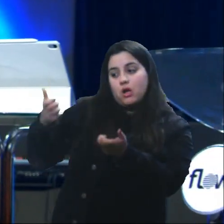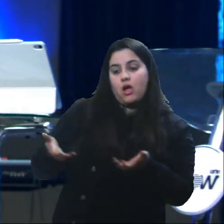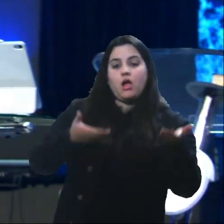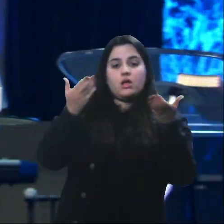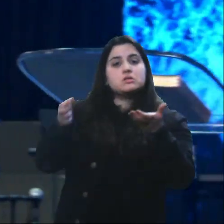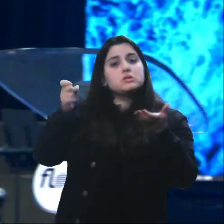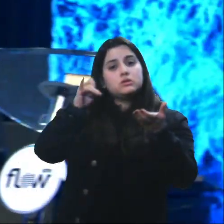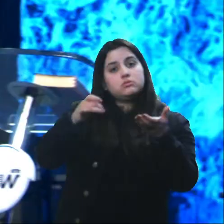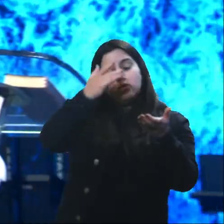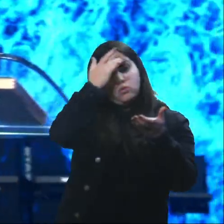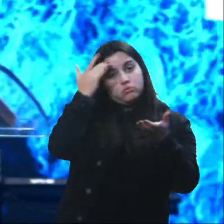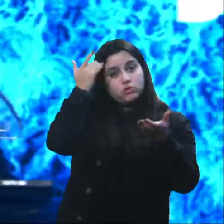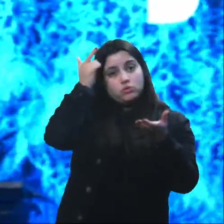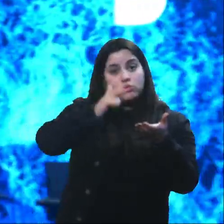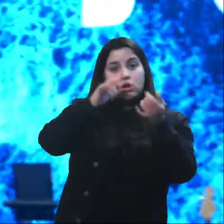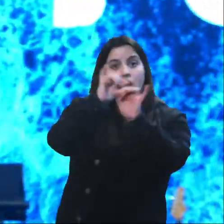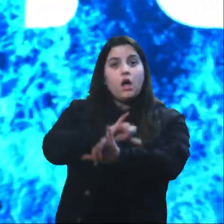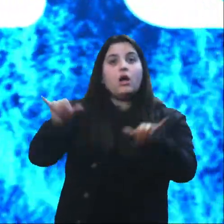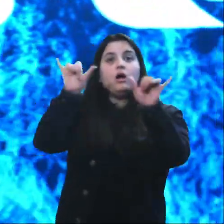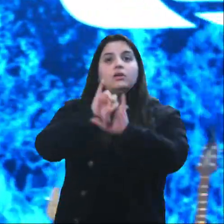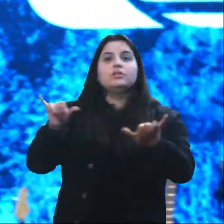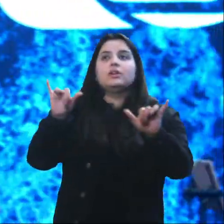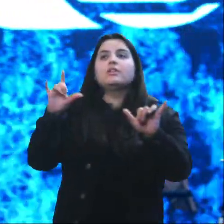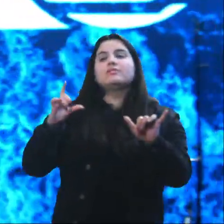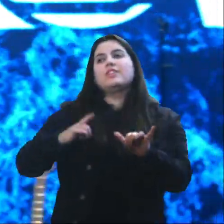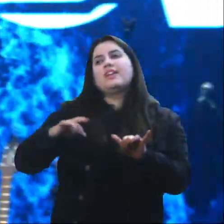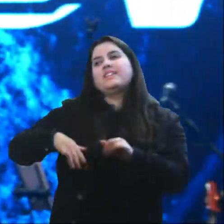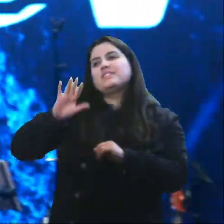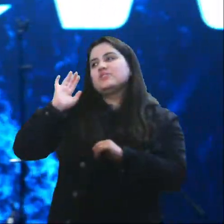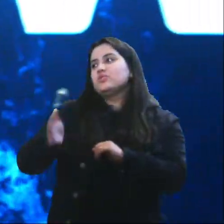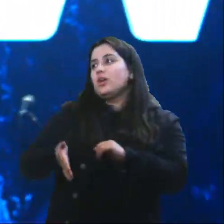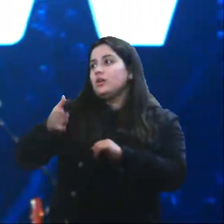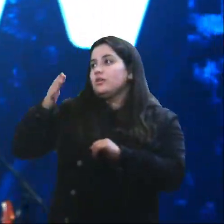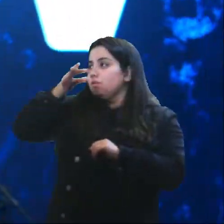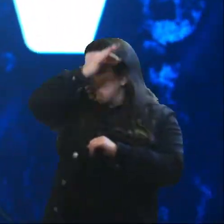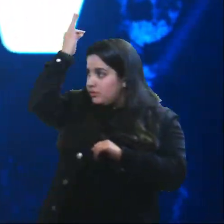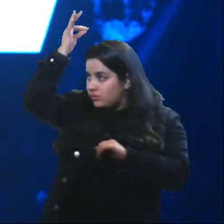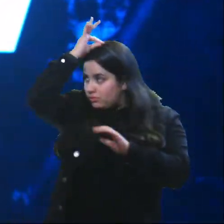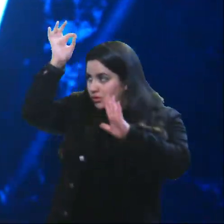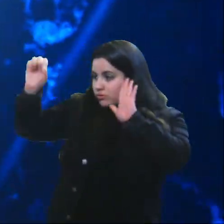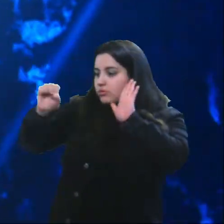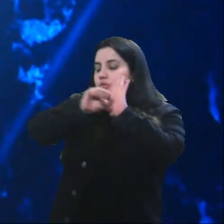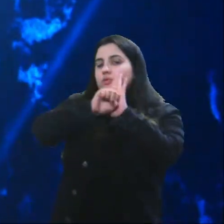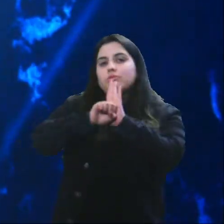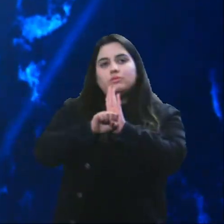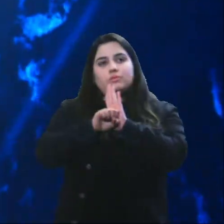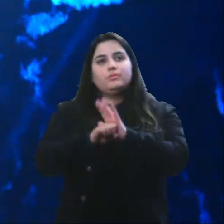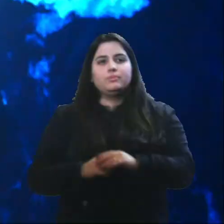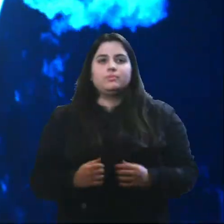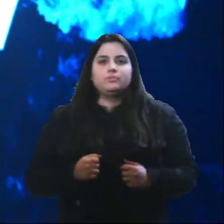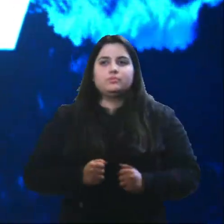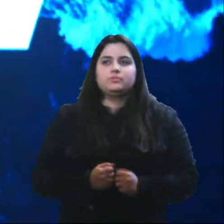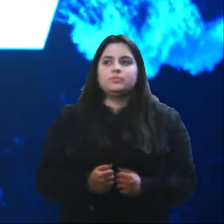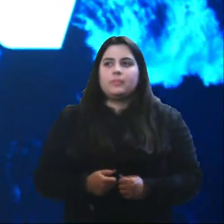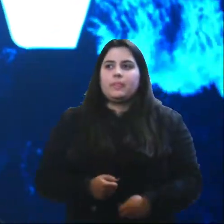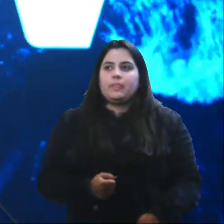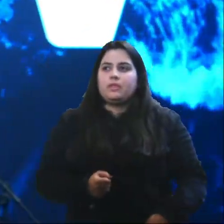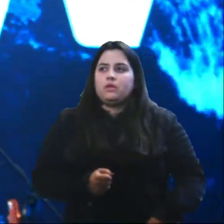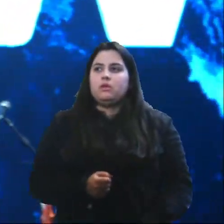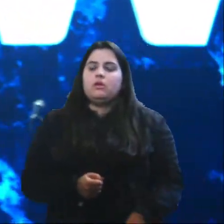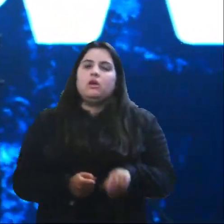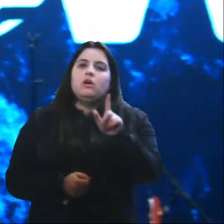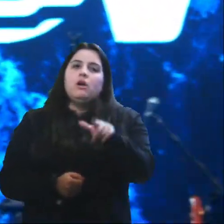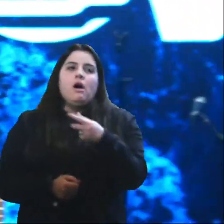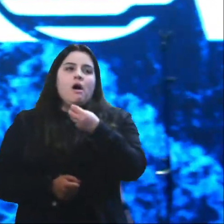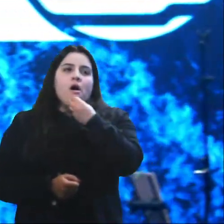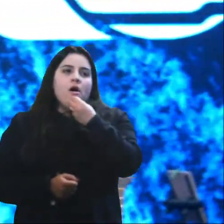isso, que creem nisso, recebem o Espírito Santo, são batizados no Espírito Santo. É claro que tem igrejas